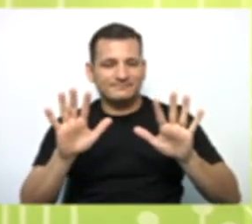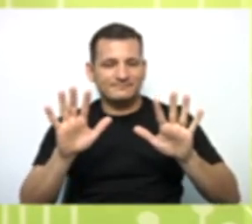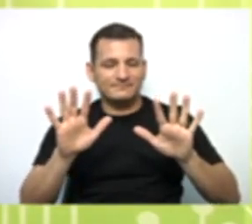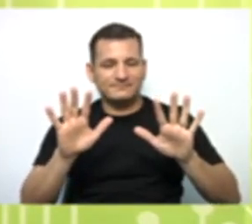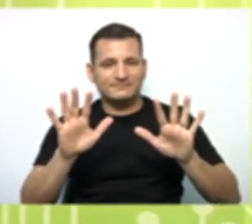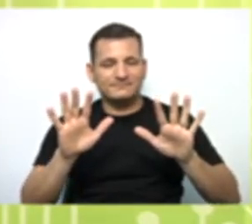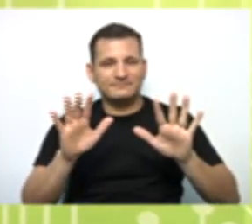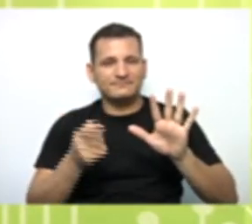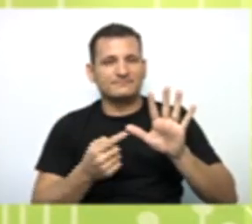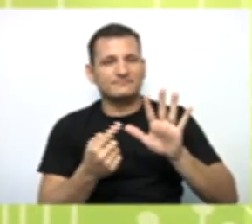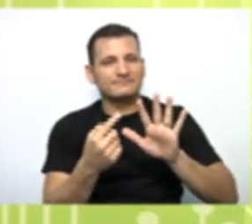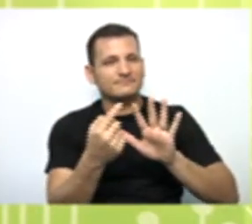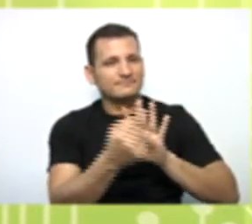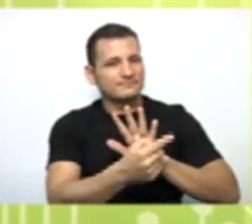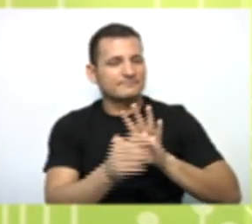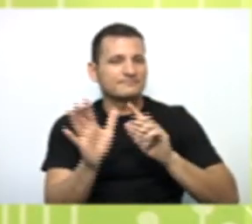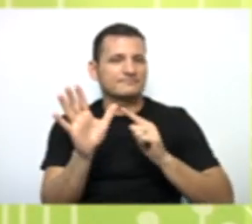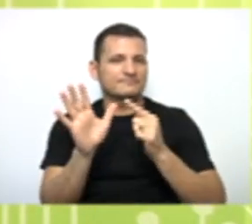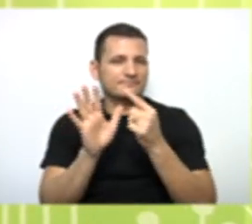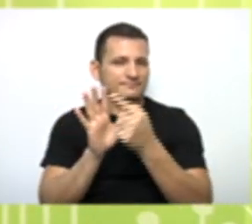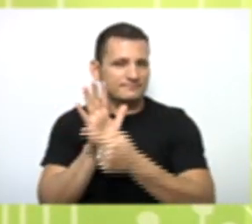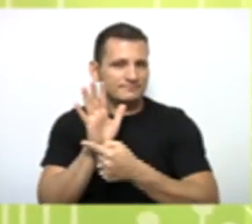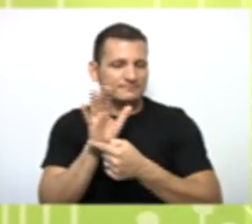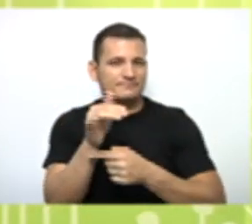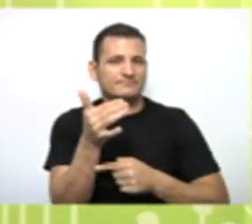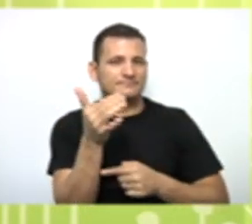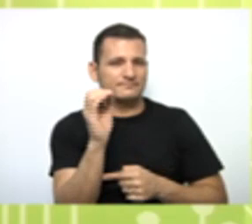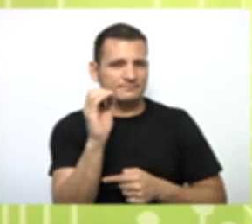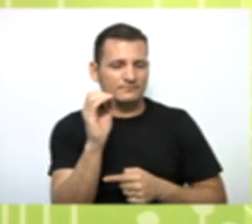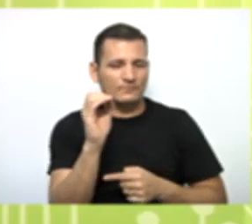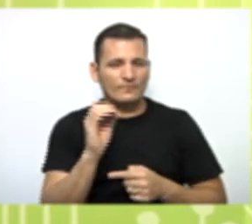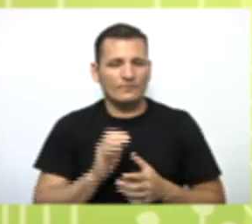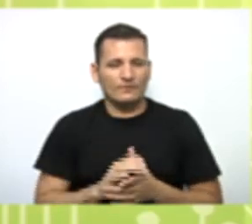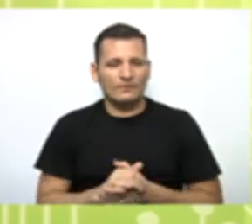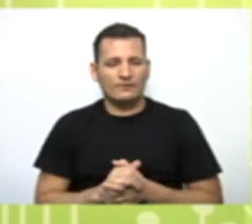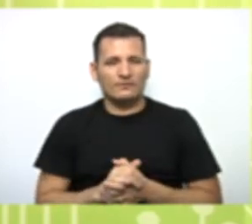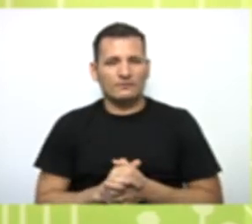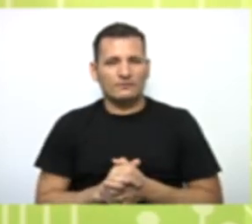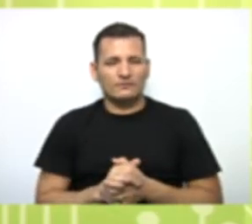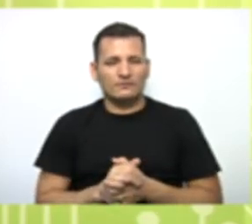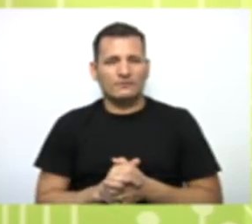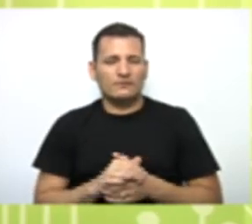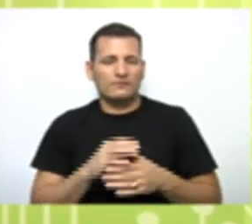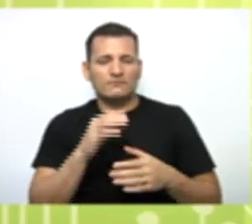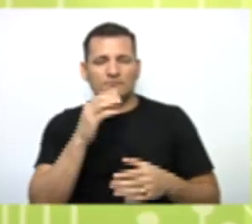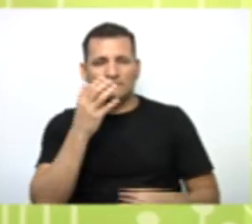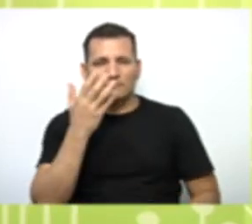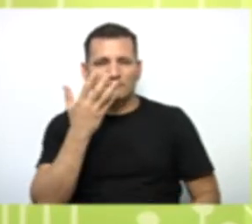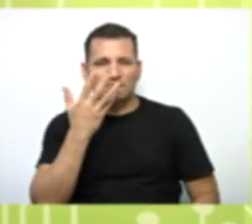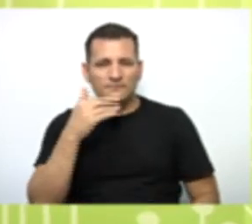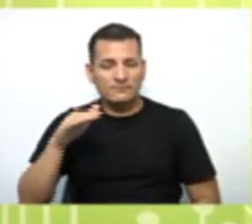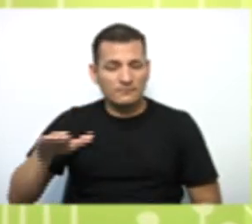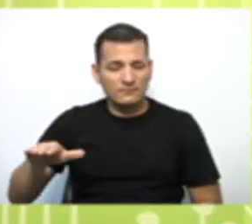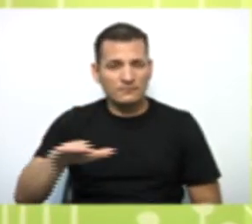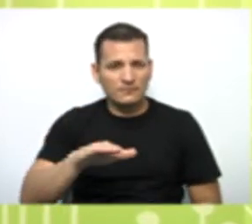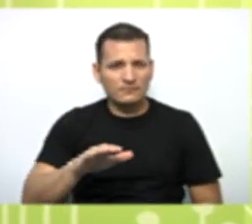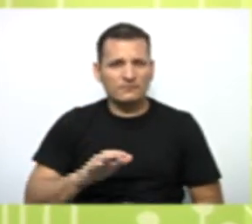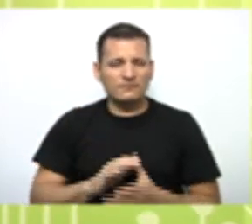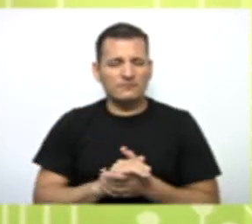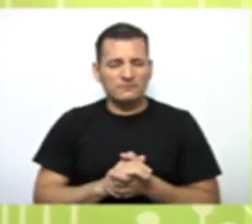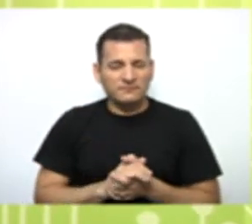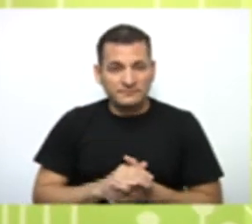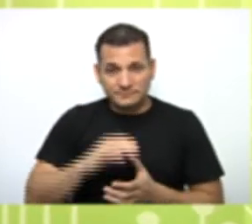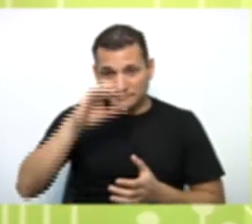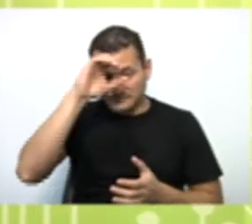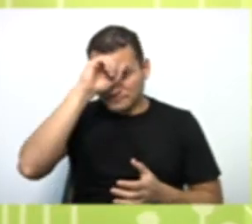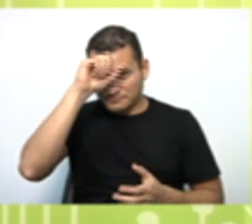contar. Então, se eu precisar, nossa, até a criança, né? Ela aprende a contar primeiro até 10.